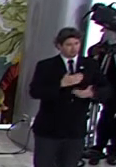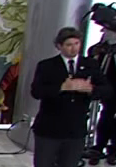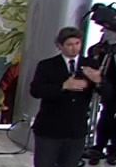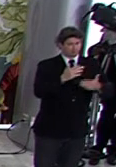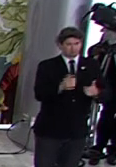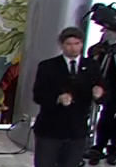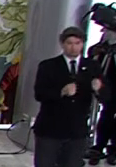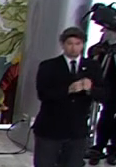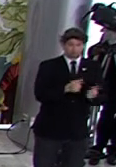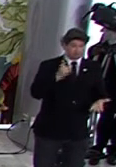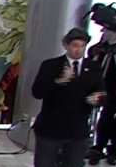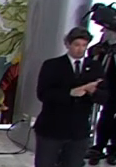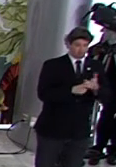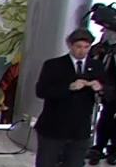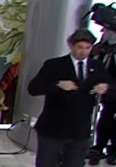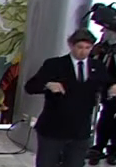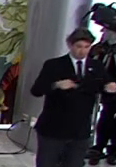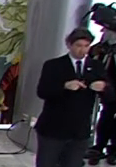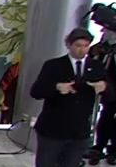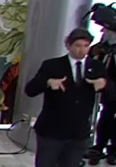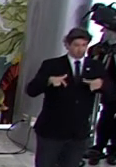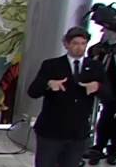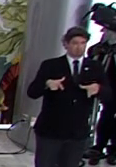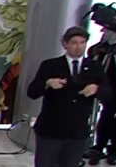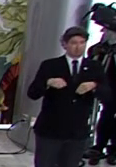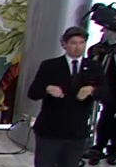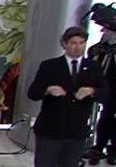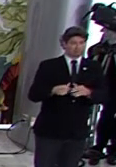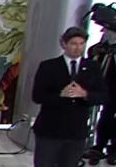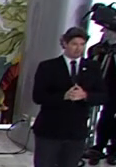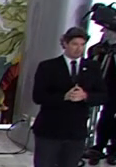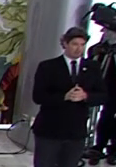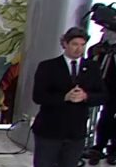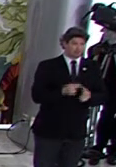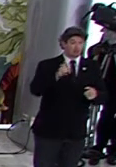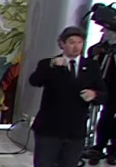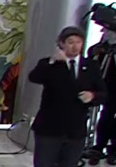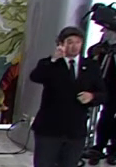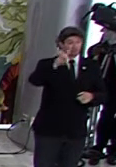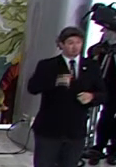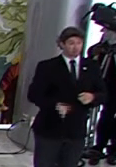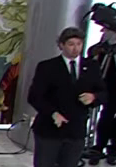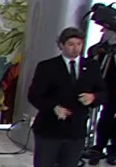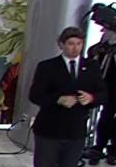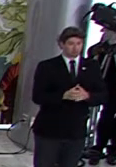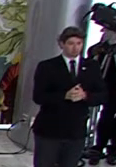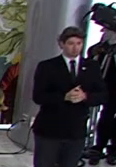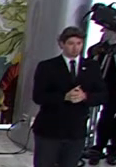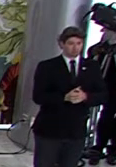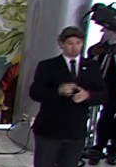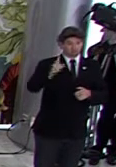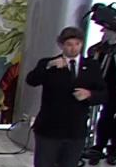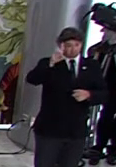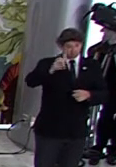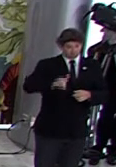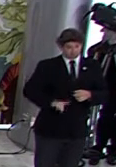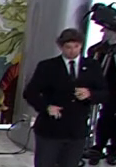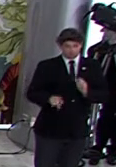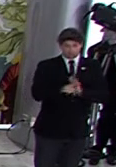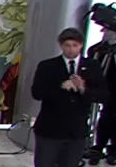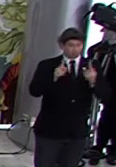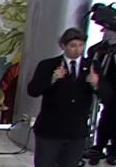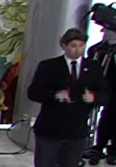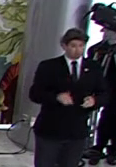com a demarcação e homologação dessas áreas. Isso é um direito. É um direito dos nossos